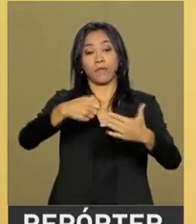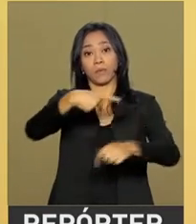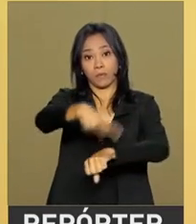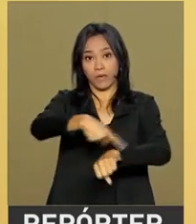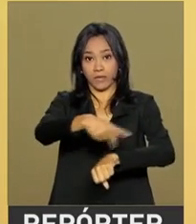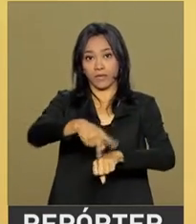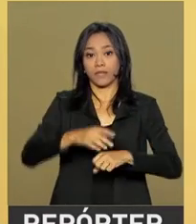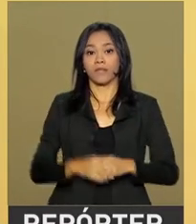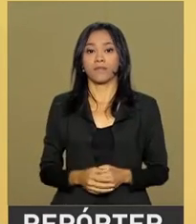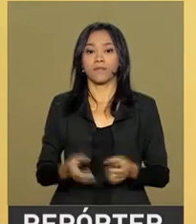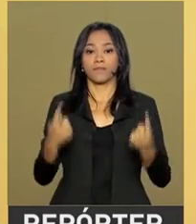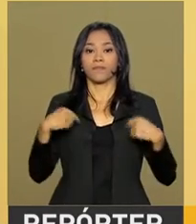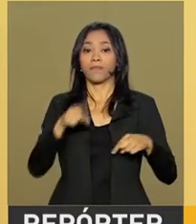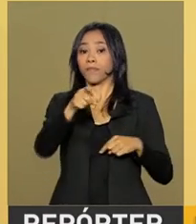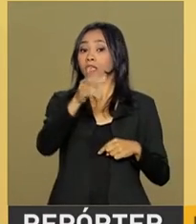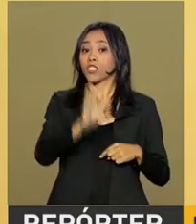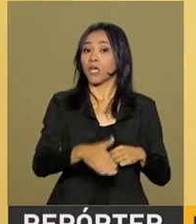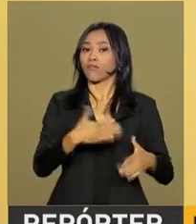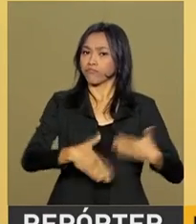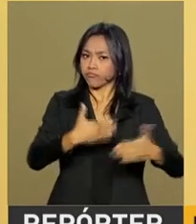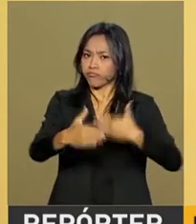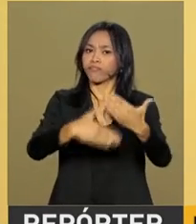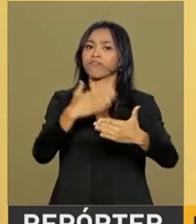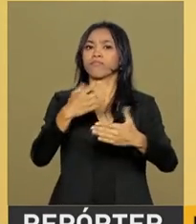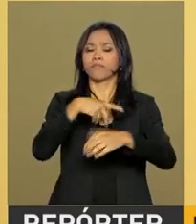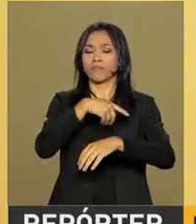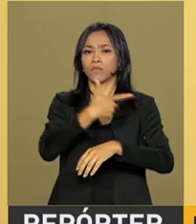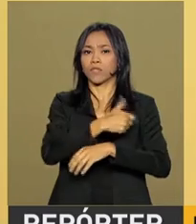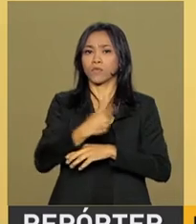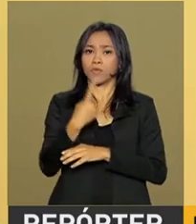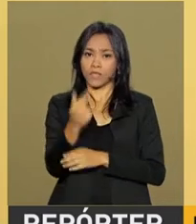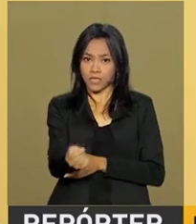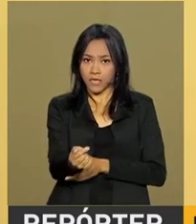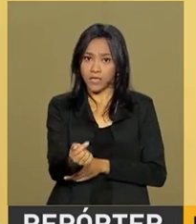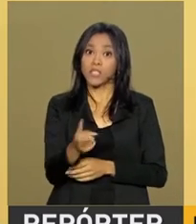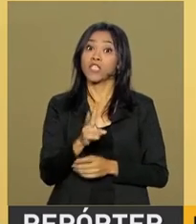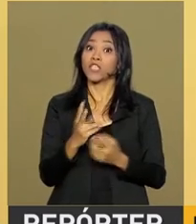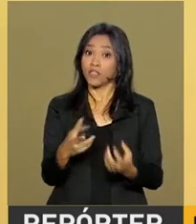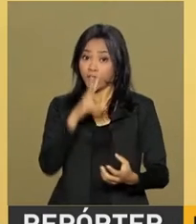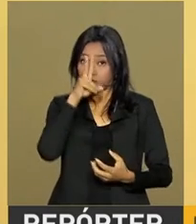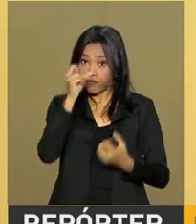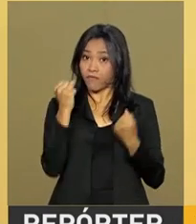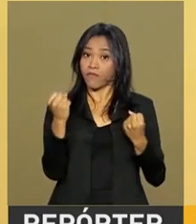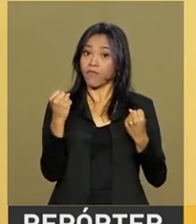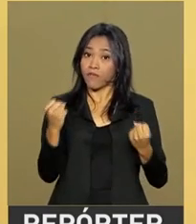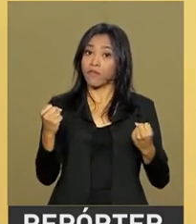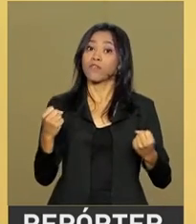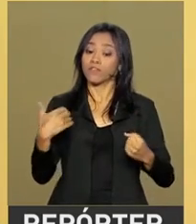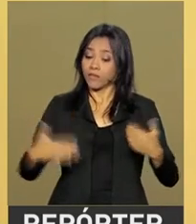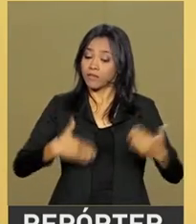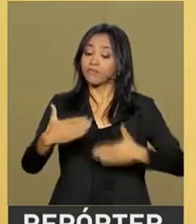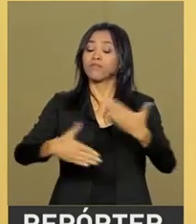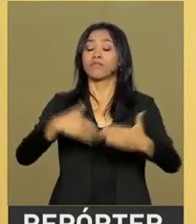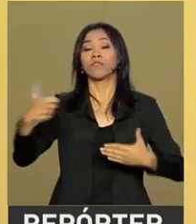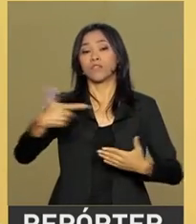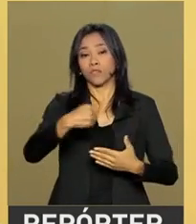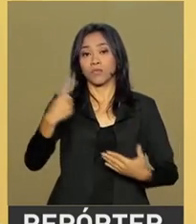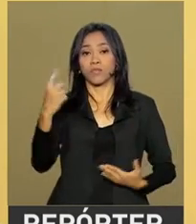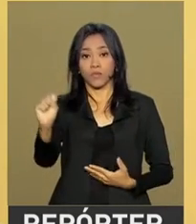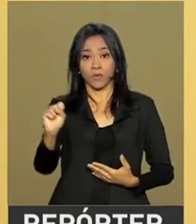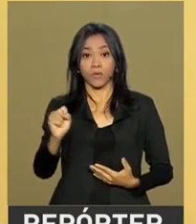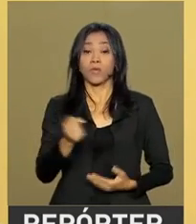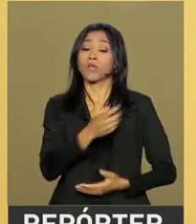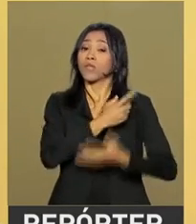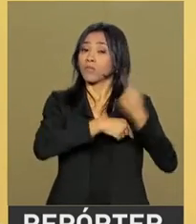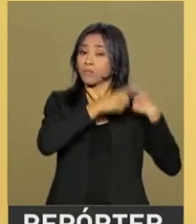Já cresceu em 2017 e vai crescer forte em 2018. Já está crescendo. 2017 começou puxado